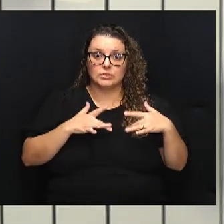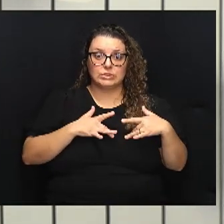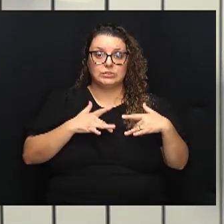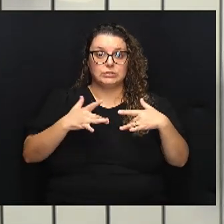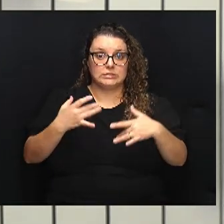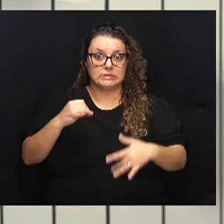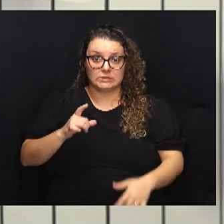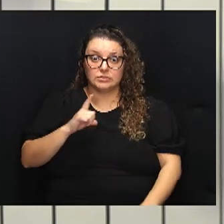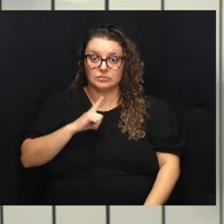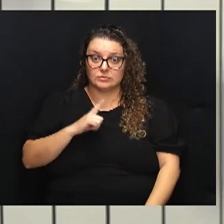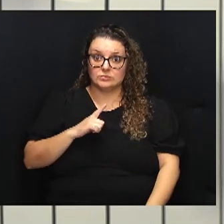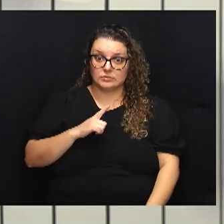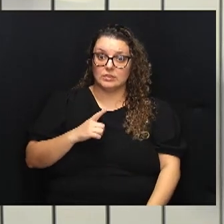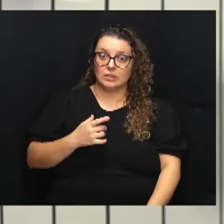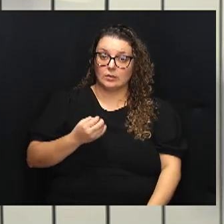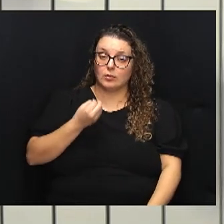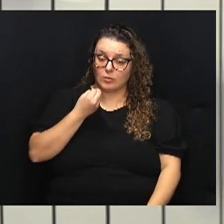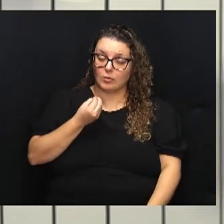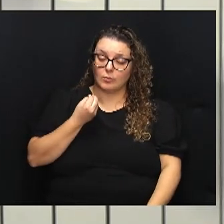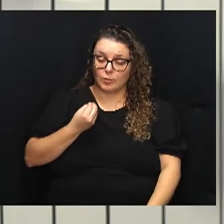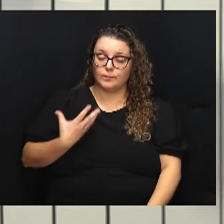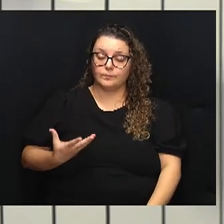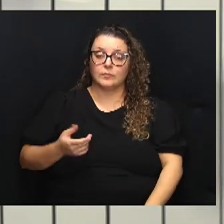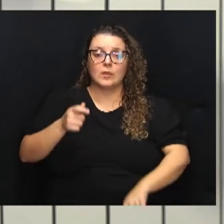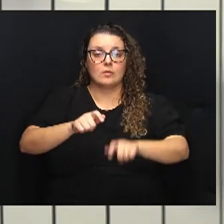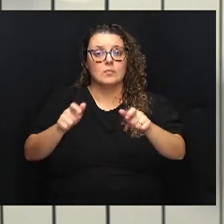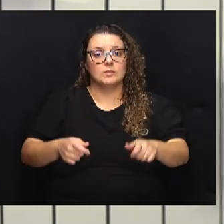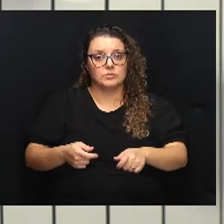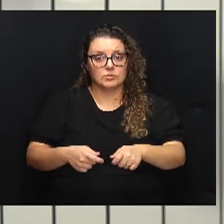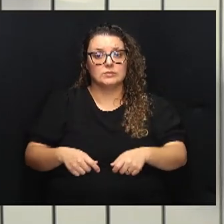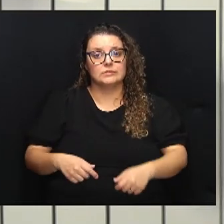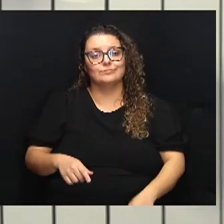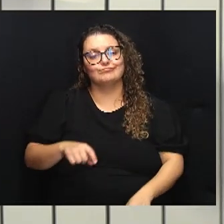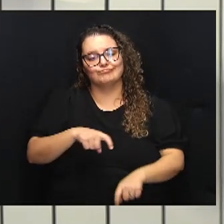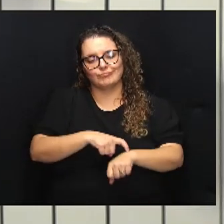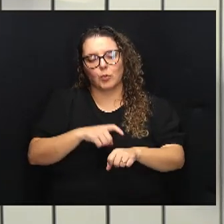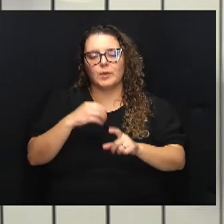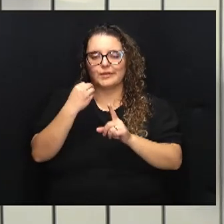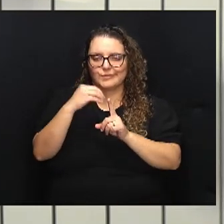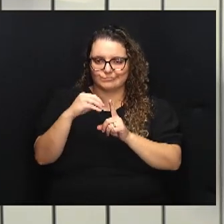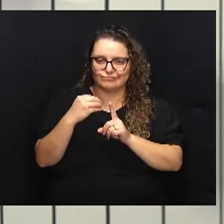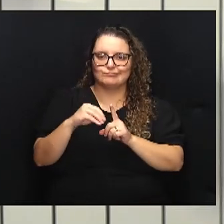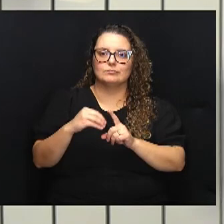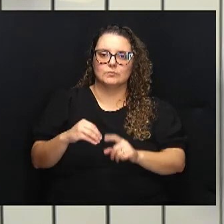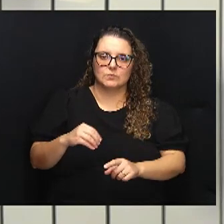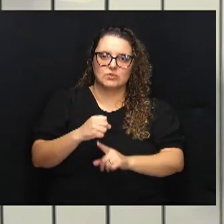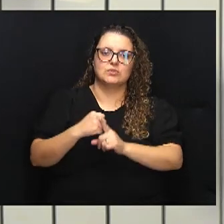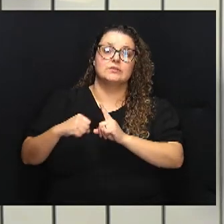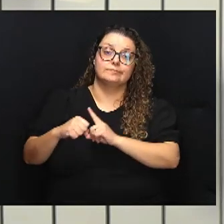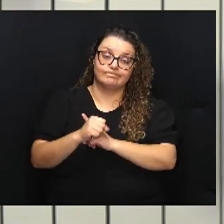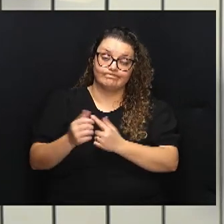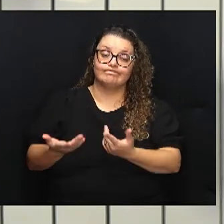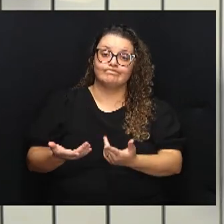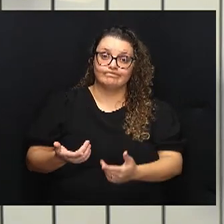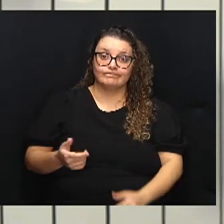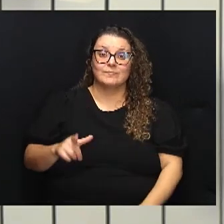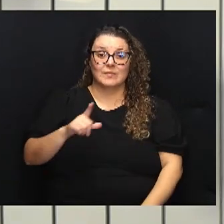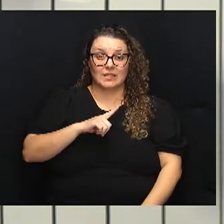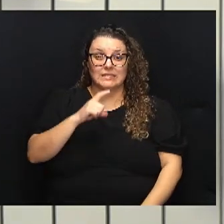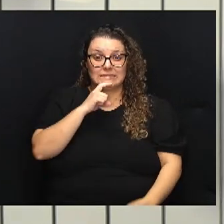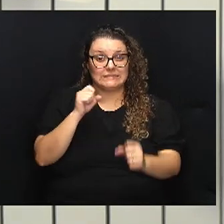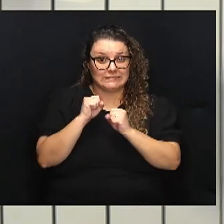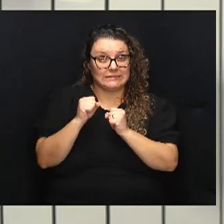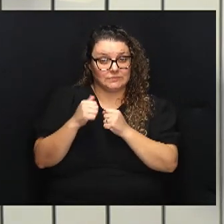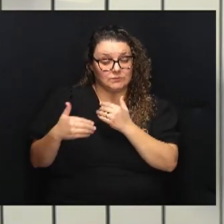tiver condições, porque tem muitas pessoas que estão em situação de vulnerabilidade social e a gente ainda tem um frio intenso